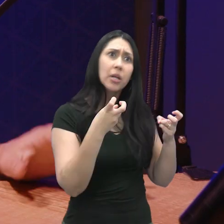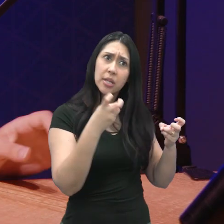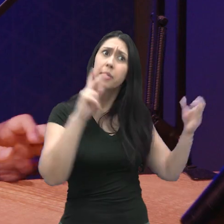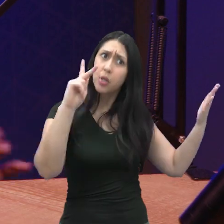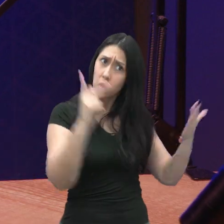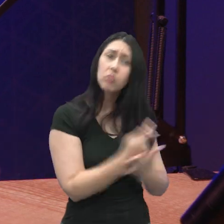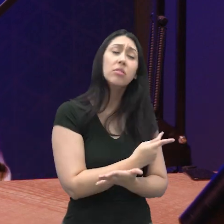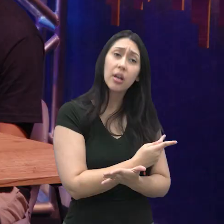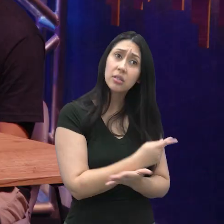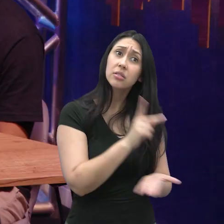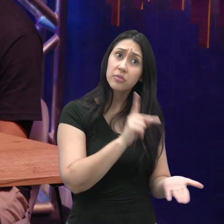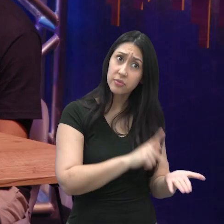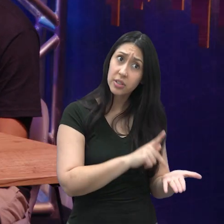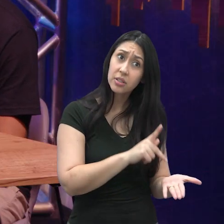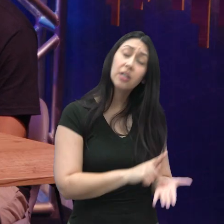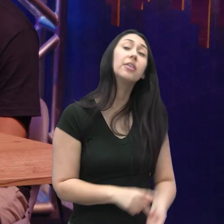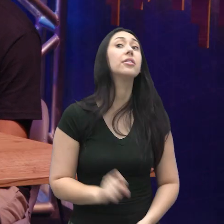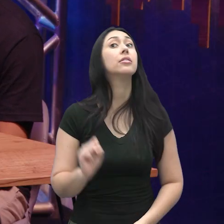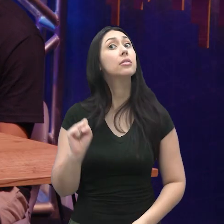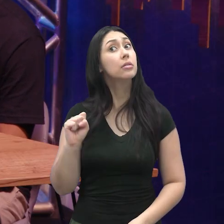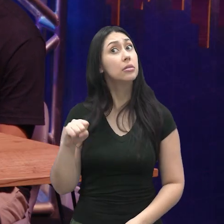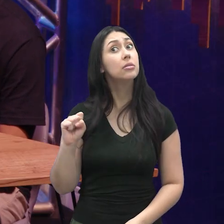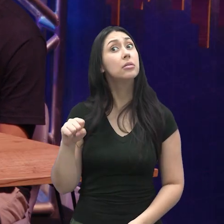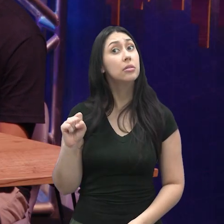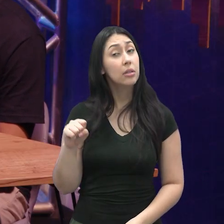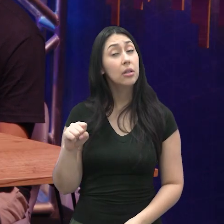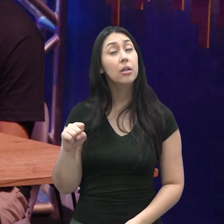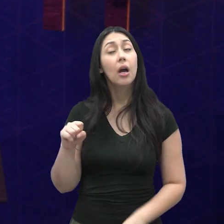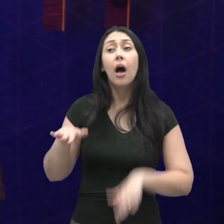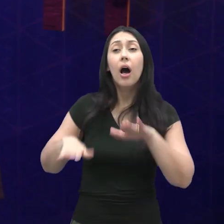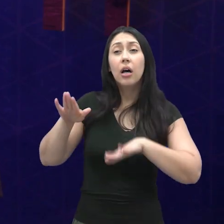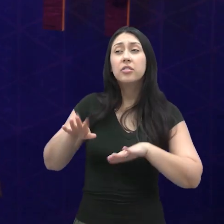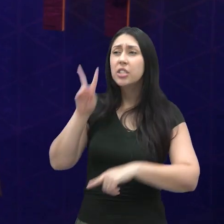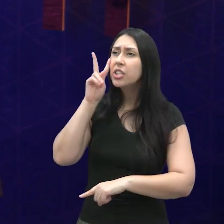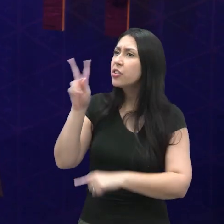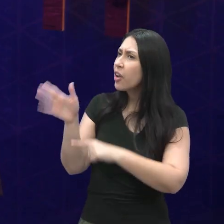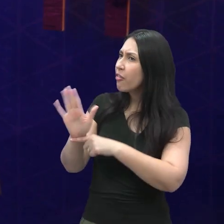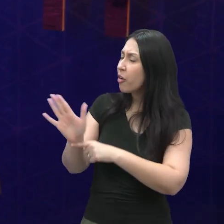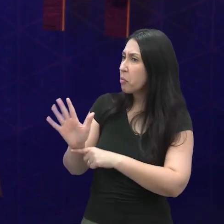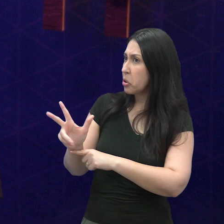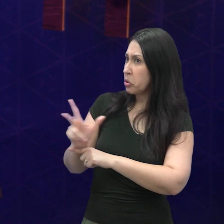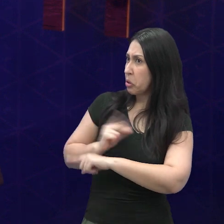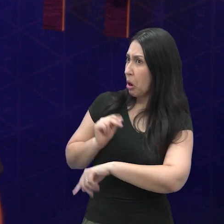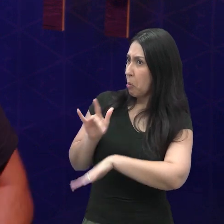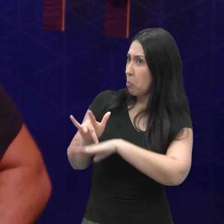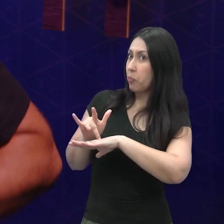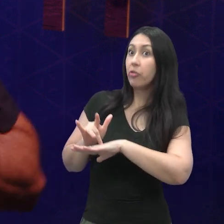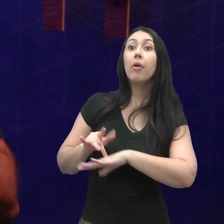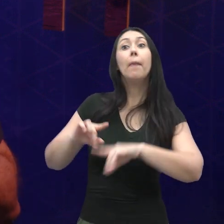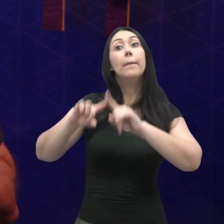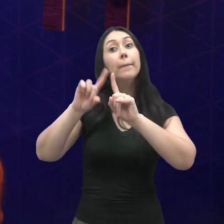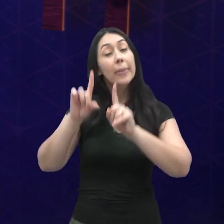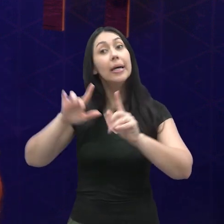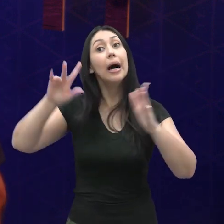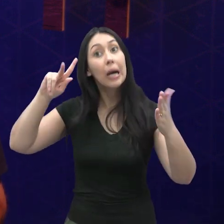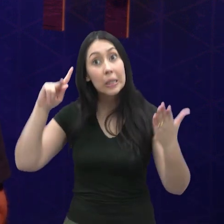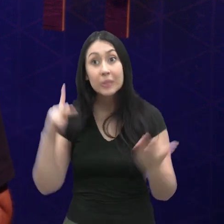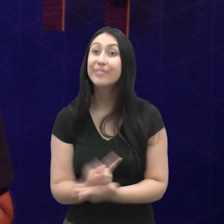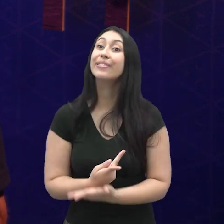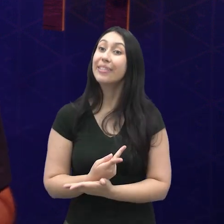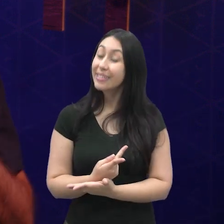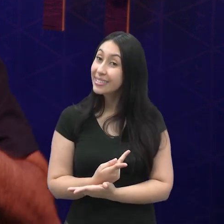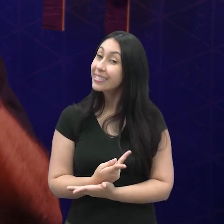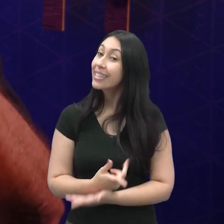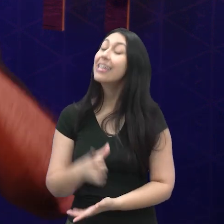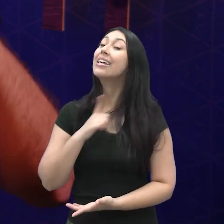isso acontecendo na vida real, né? Exatamente. Parece que é algo absurdo, mas não é, galera. Porque e